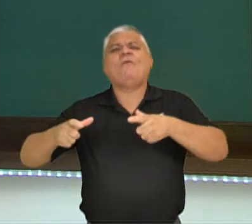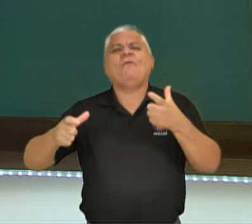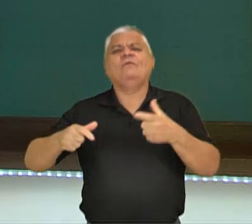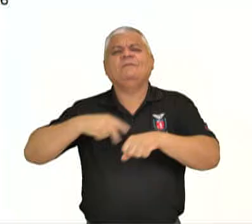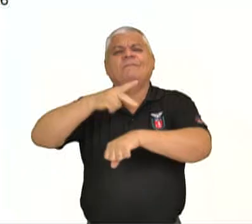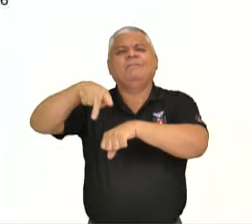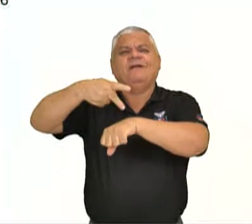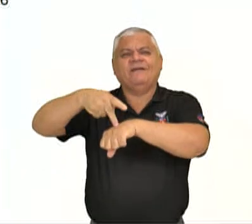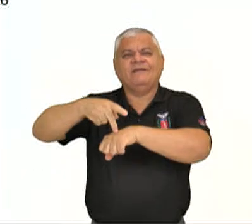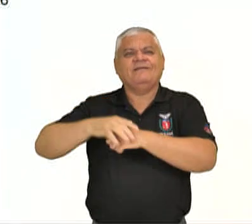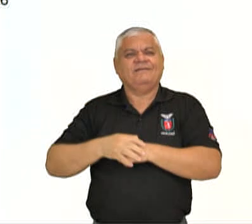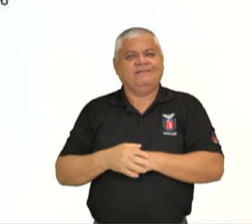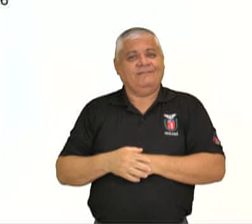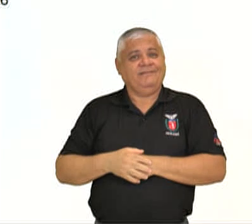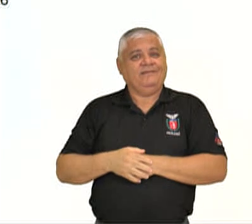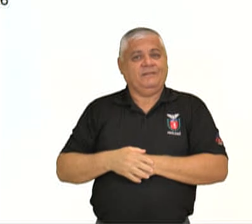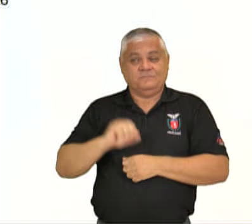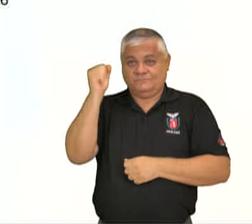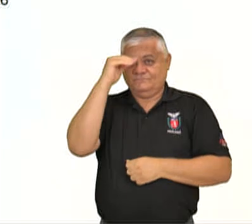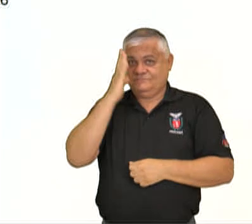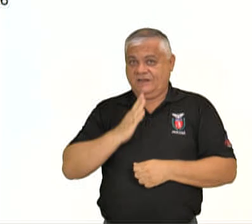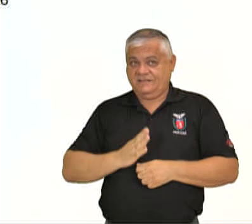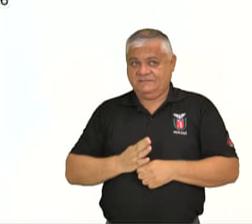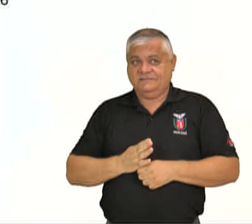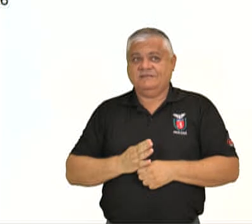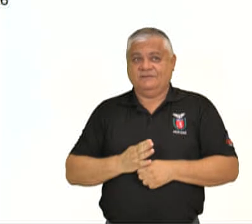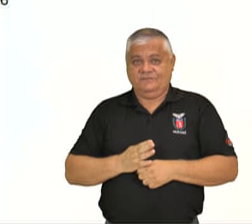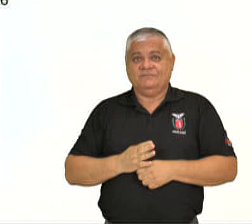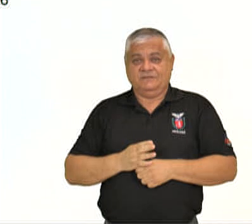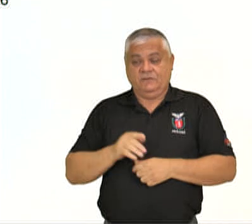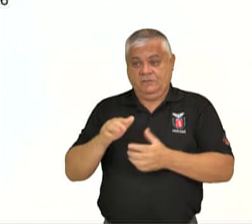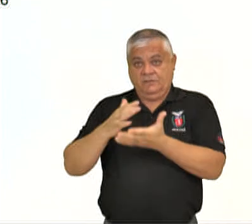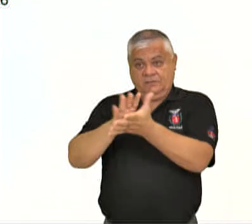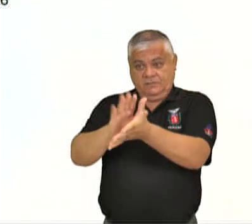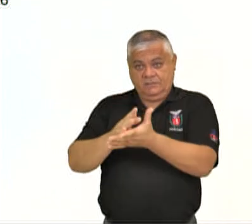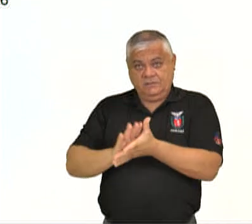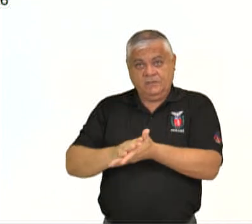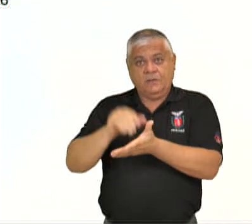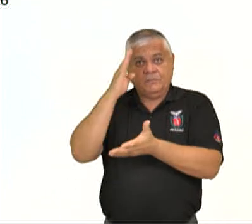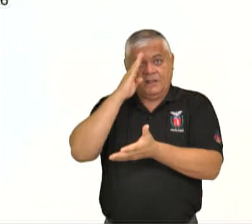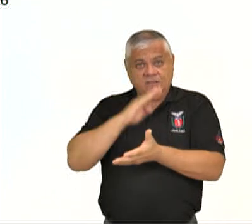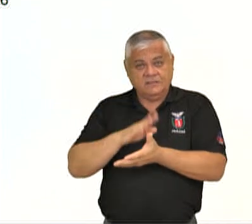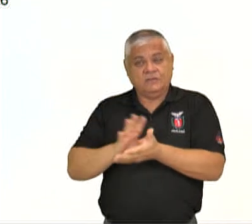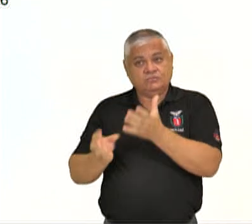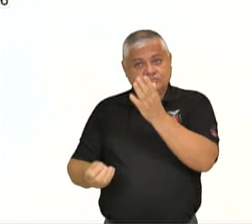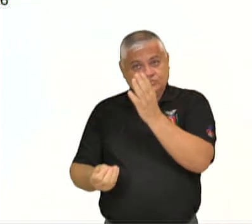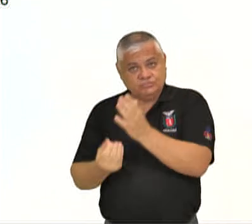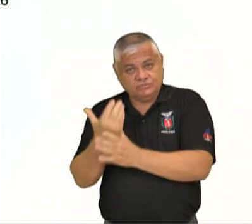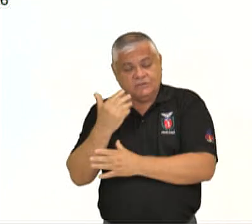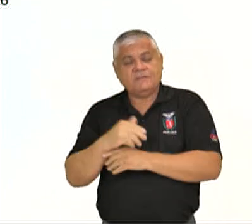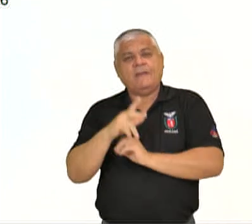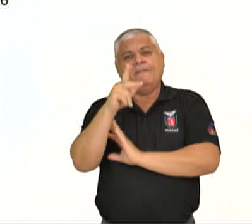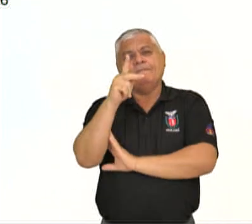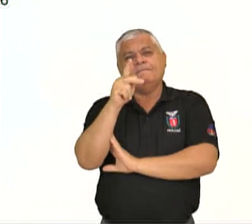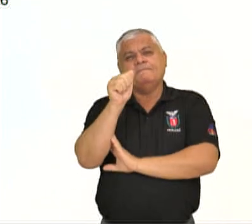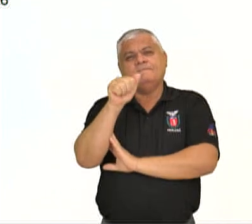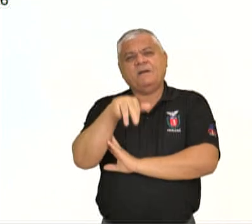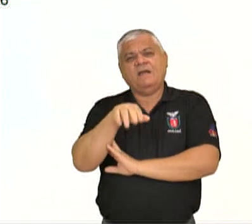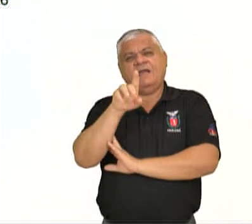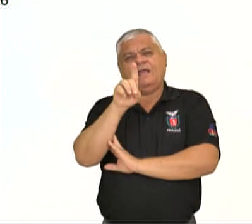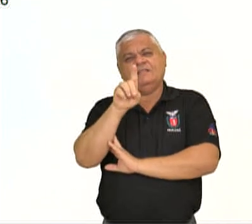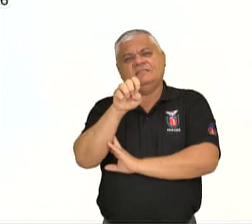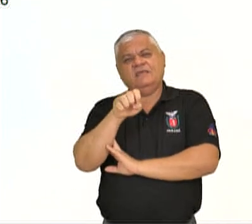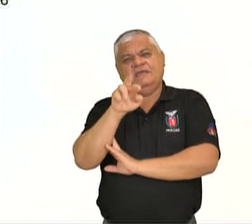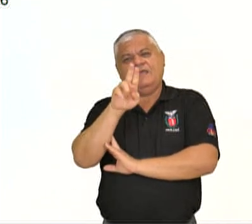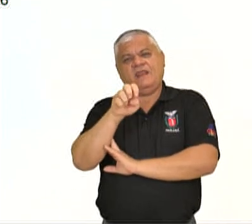brasileiro? Então, a origem, né, o pandeiro brasileiro, ele vai derivar lá da pandeireta ou